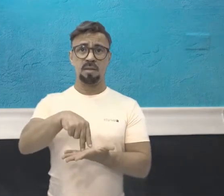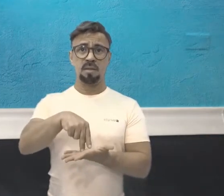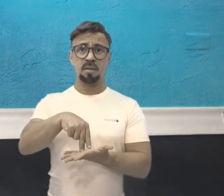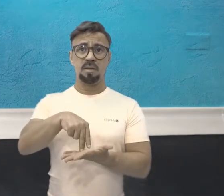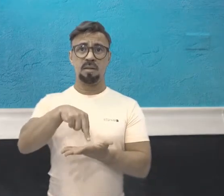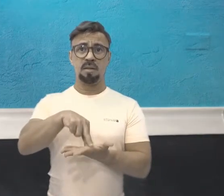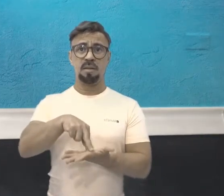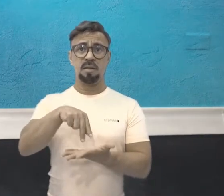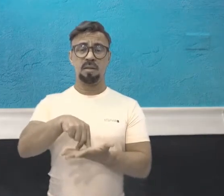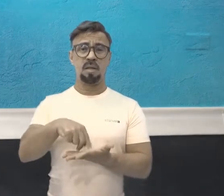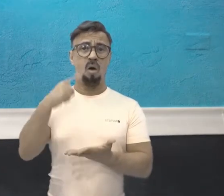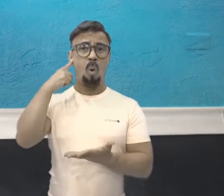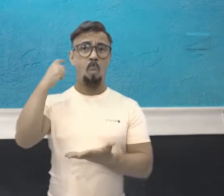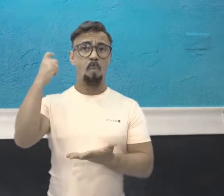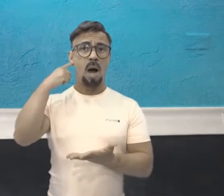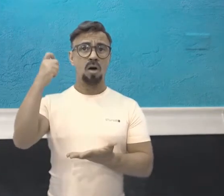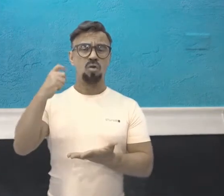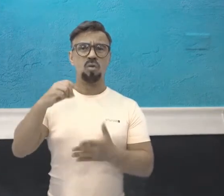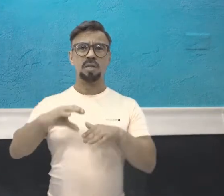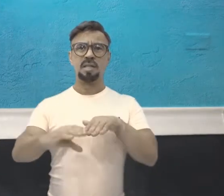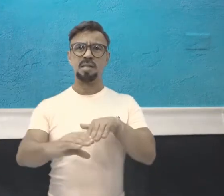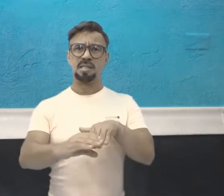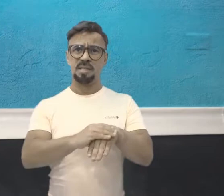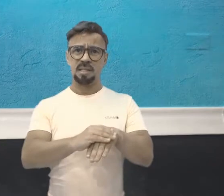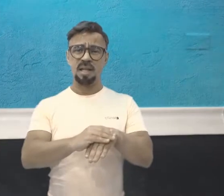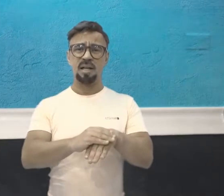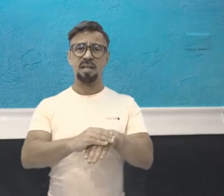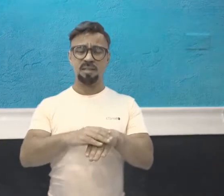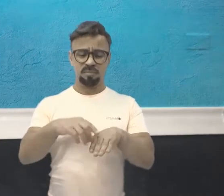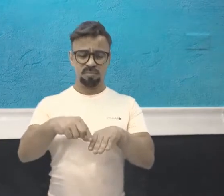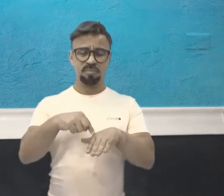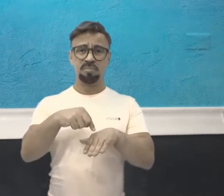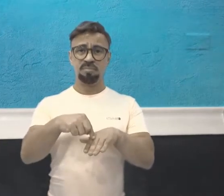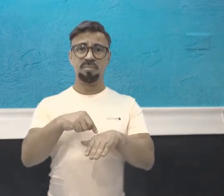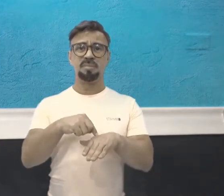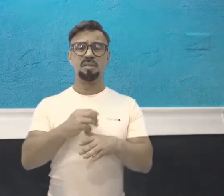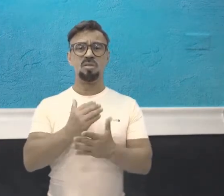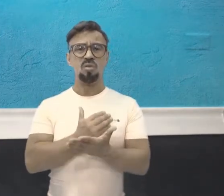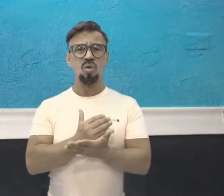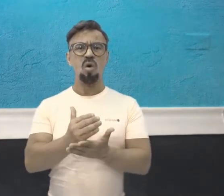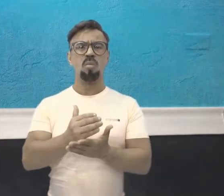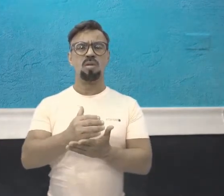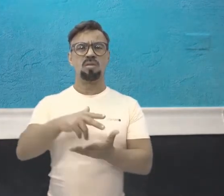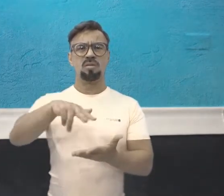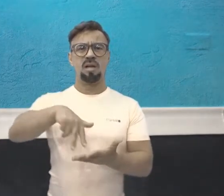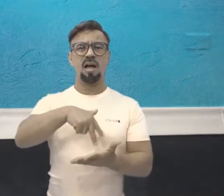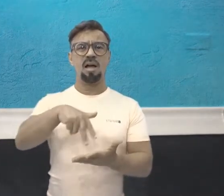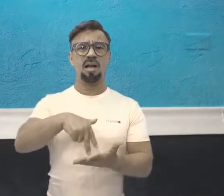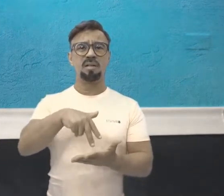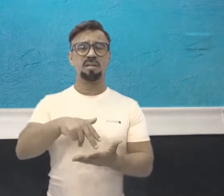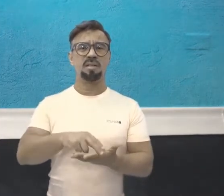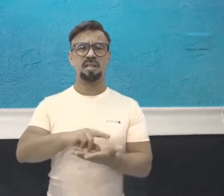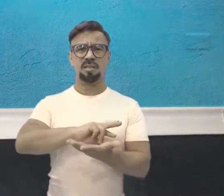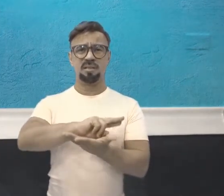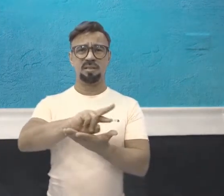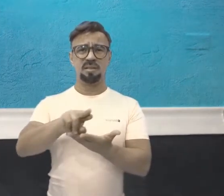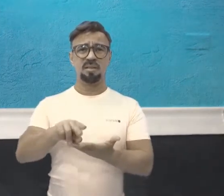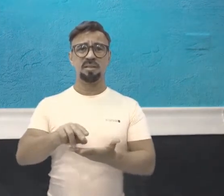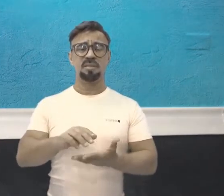com barulho da sandália se tornou Originalmente o Xaxado suas